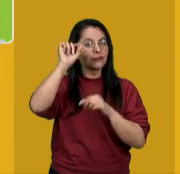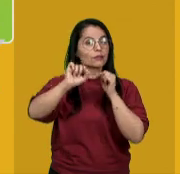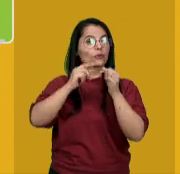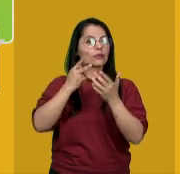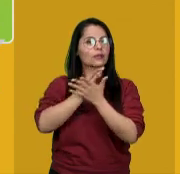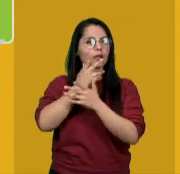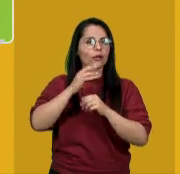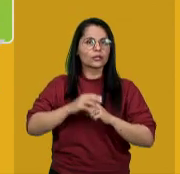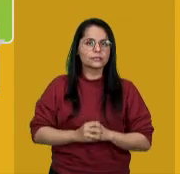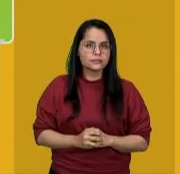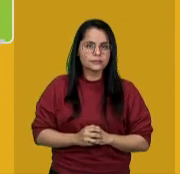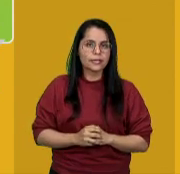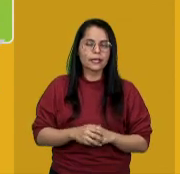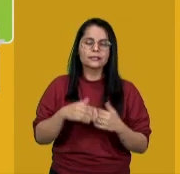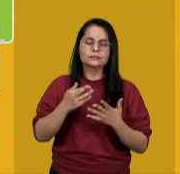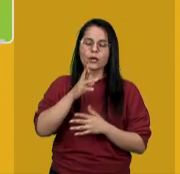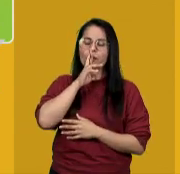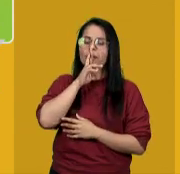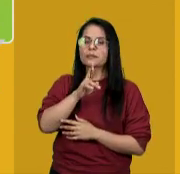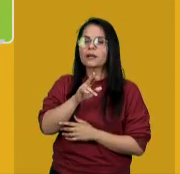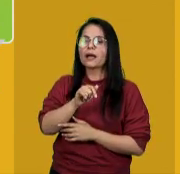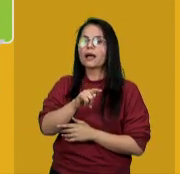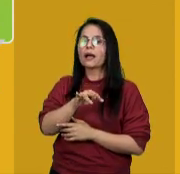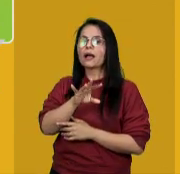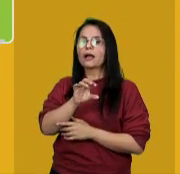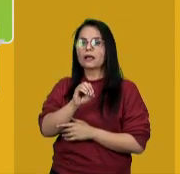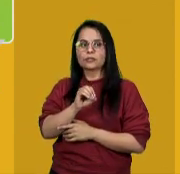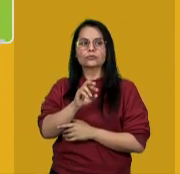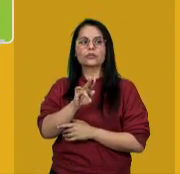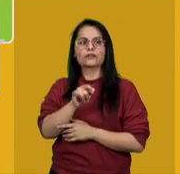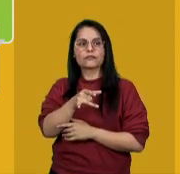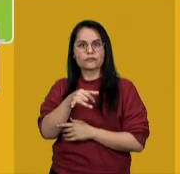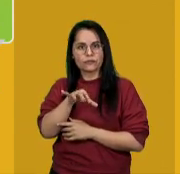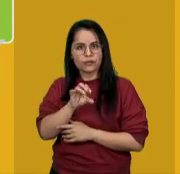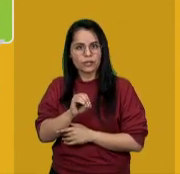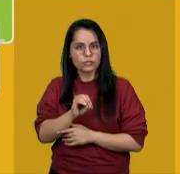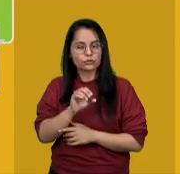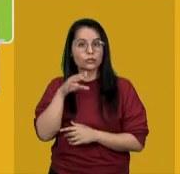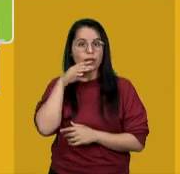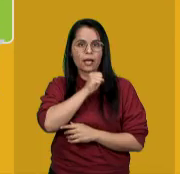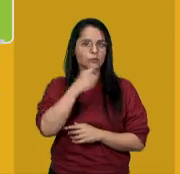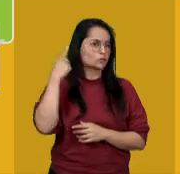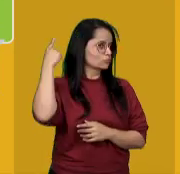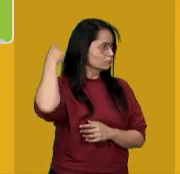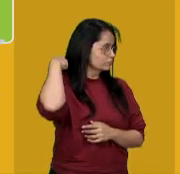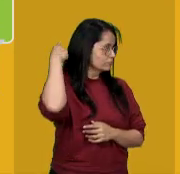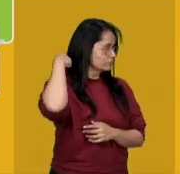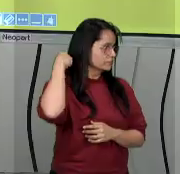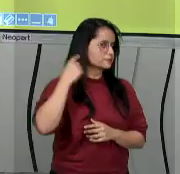ocorre graças a essa resposta rápida da medula espinhal.